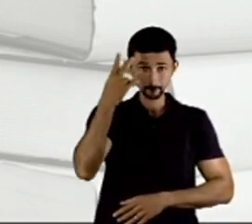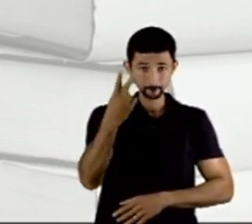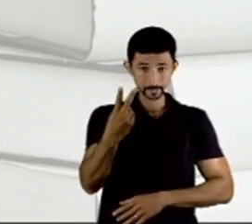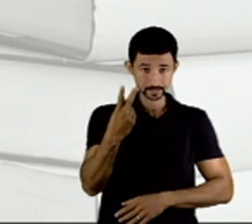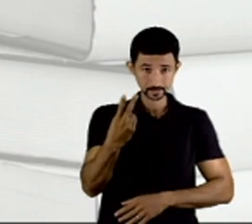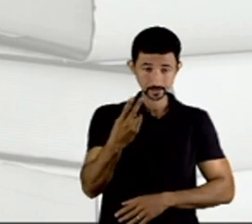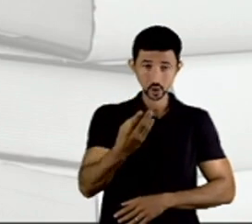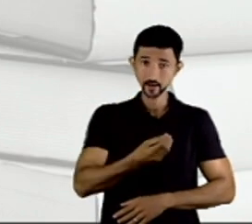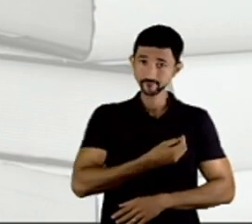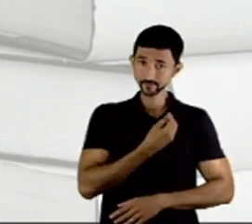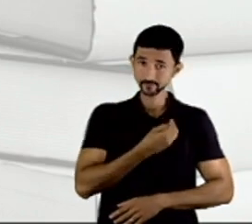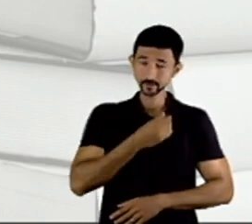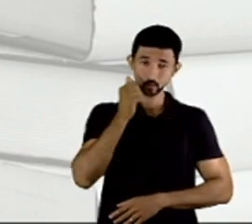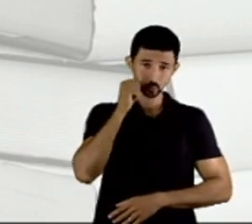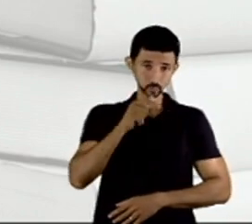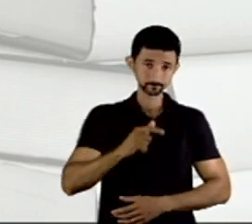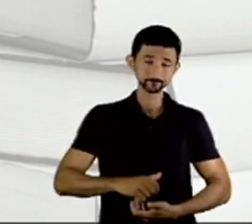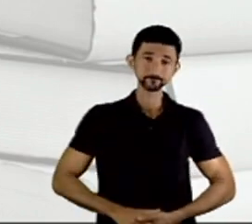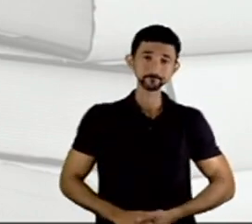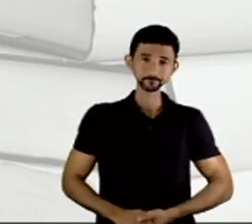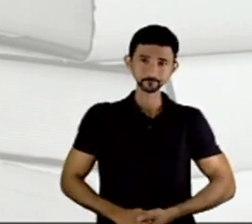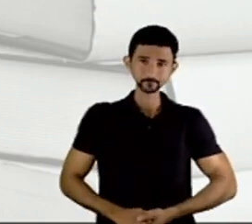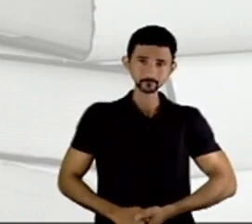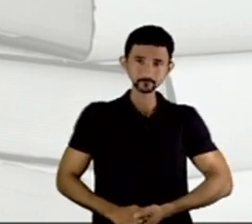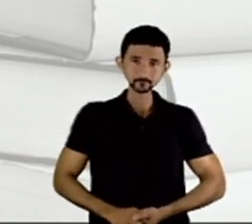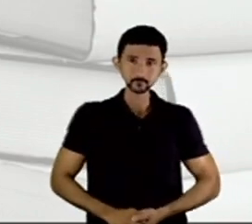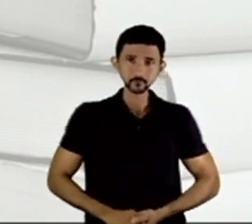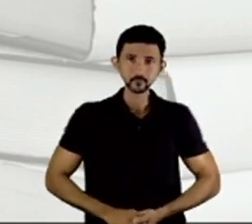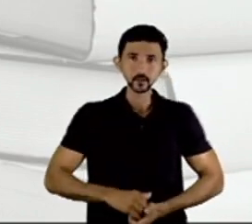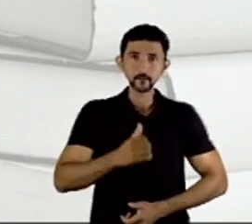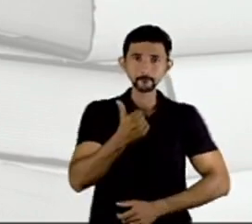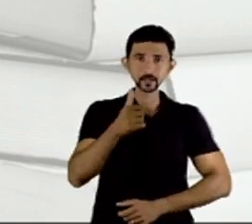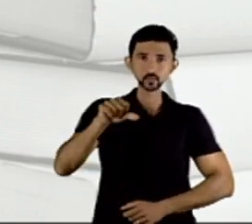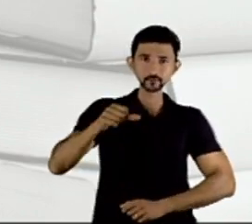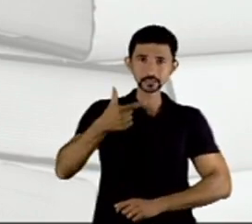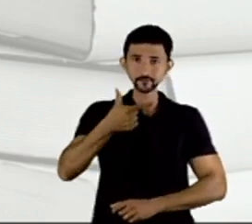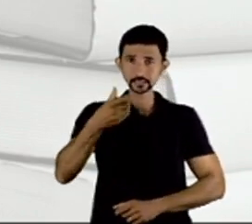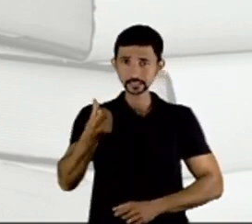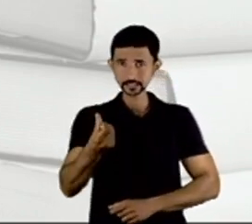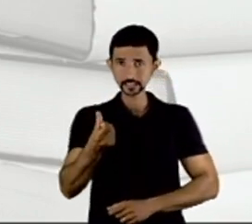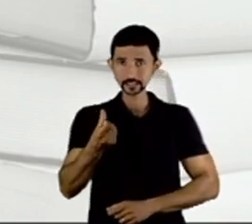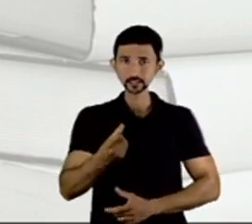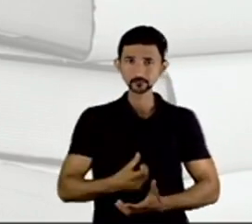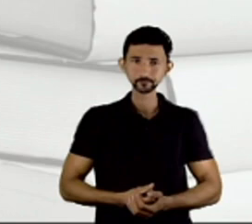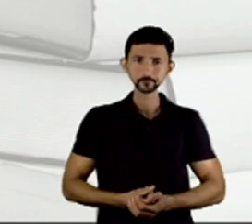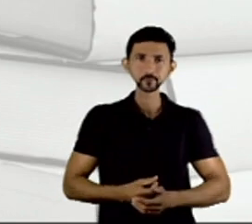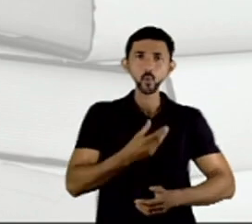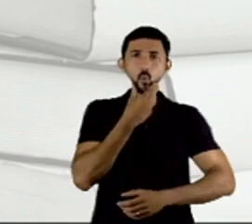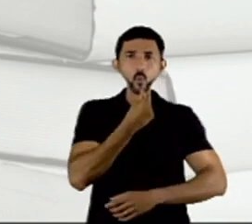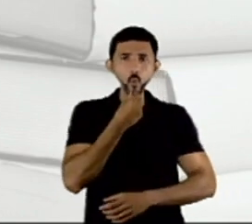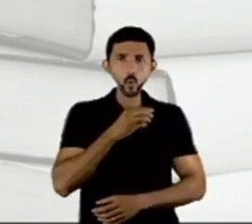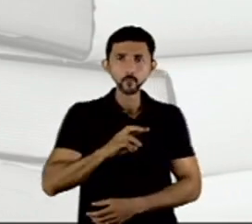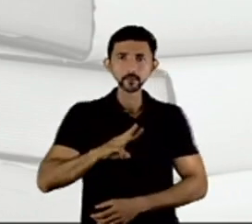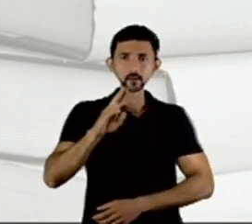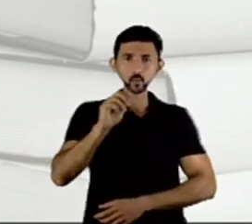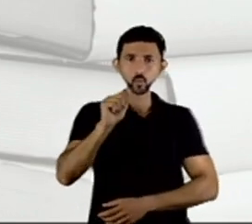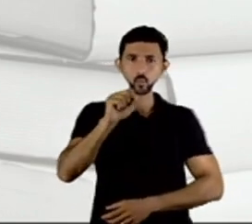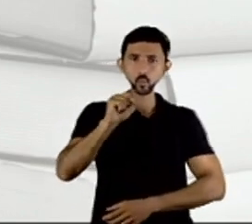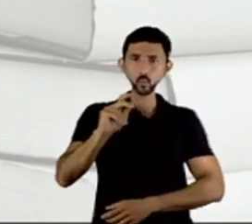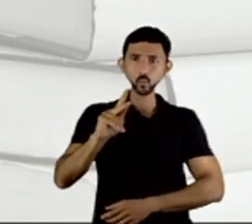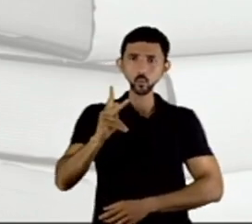Em 1926, o Washington Luiz é eleito, tá? É eleito presidente do